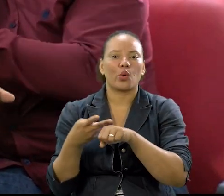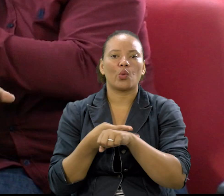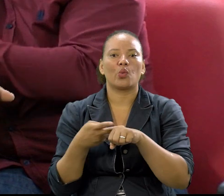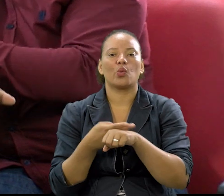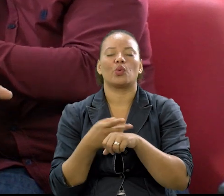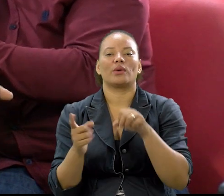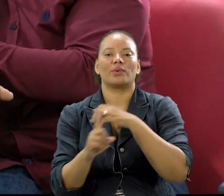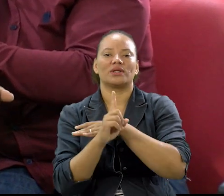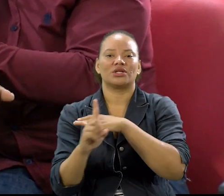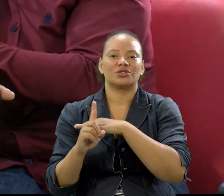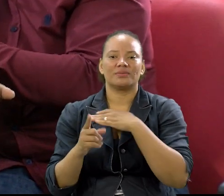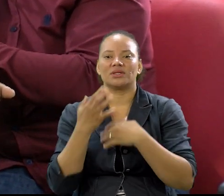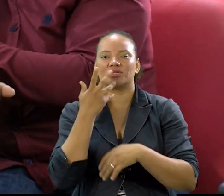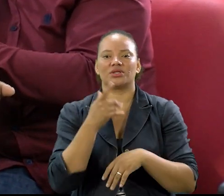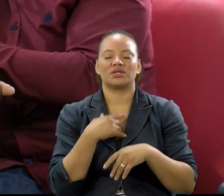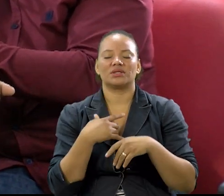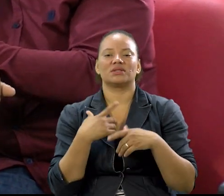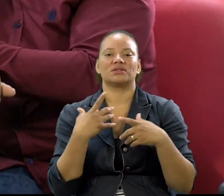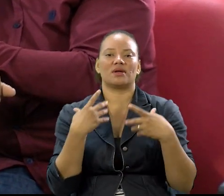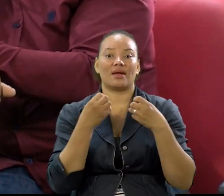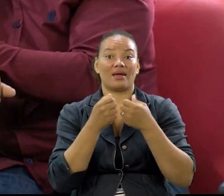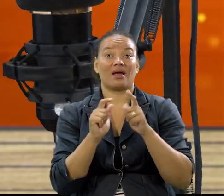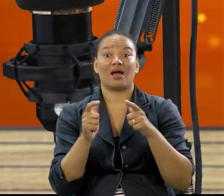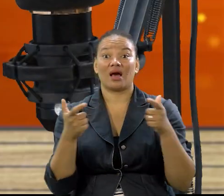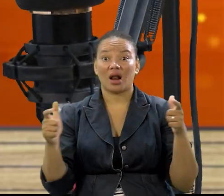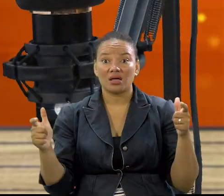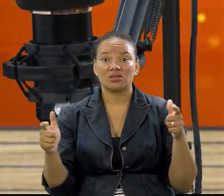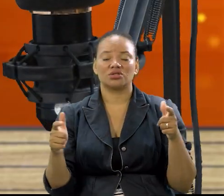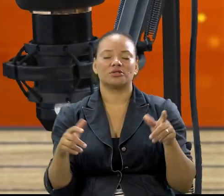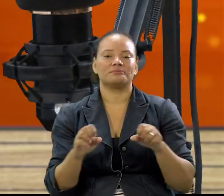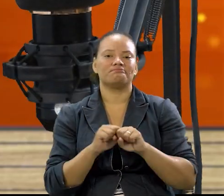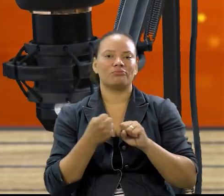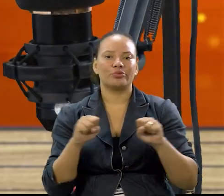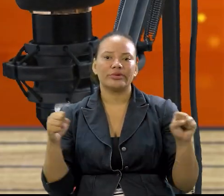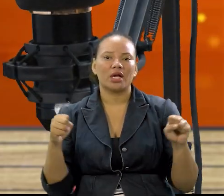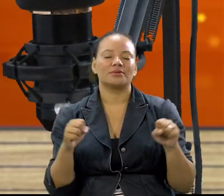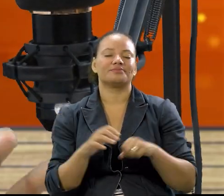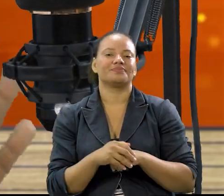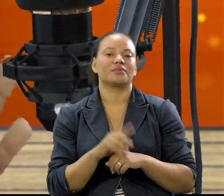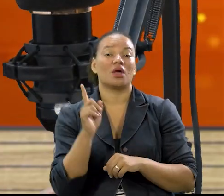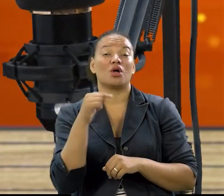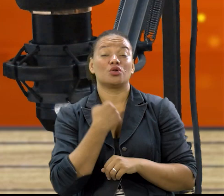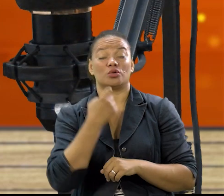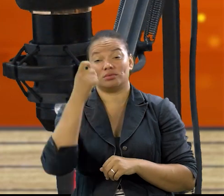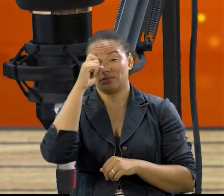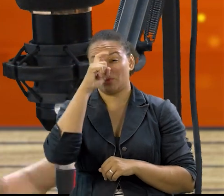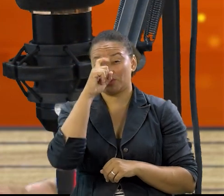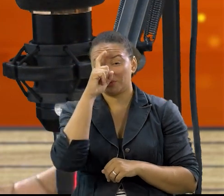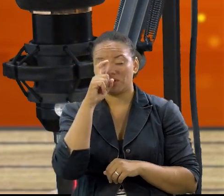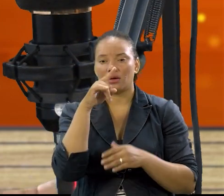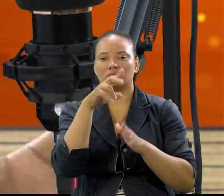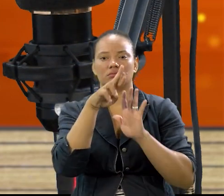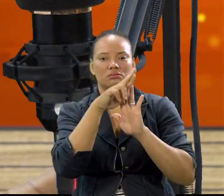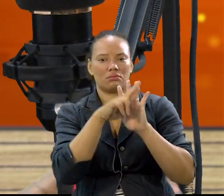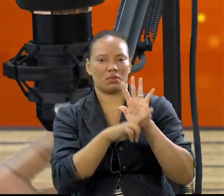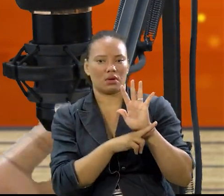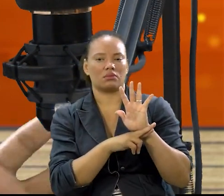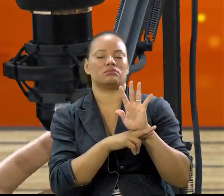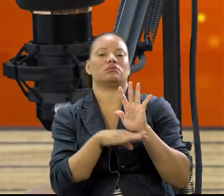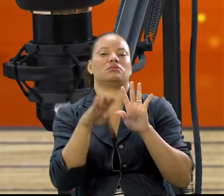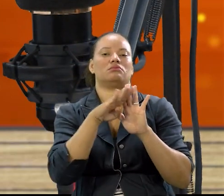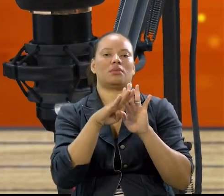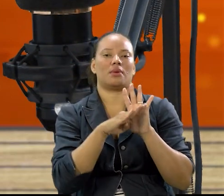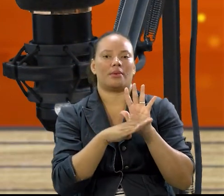verdade 121 leitos que podem se transformar assim nós somos um hospital que é regulado né